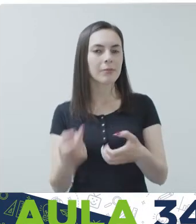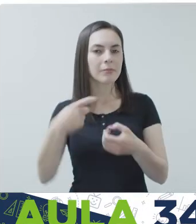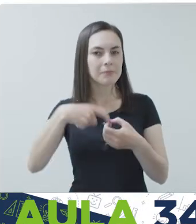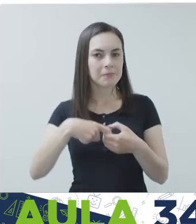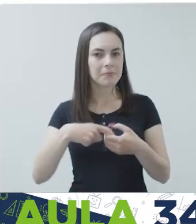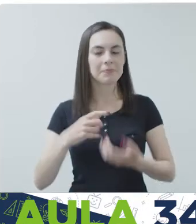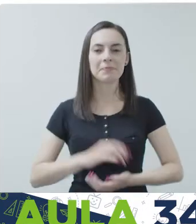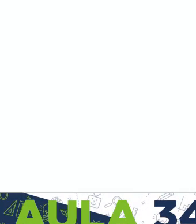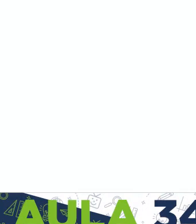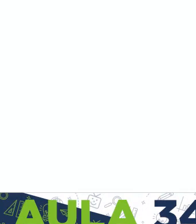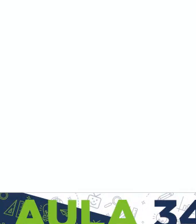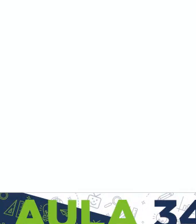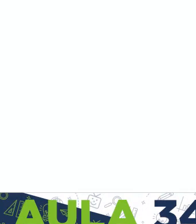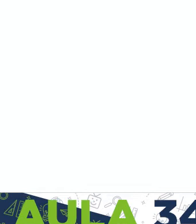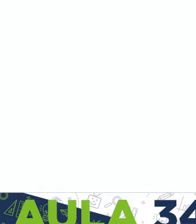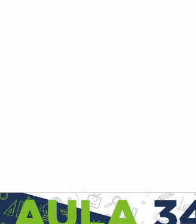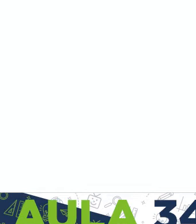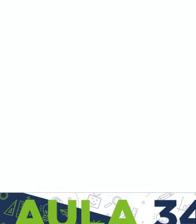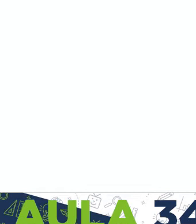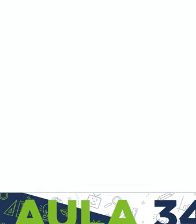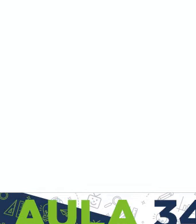volto.